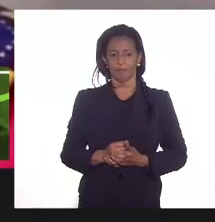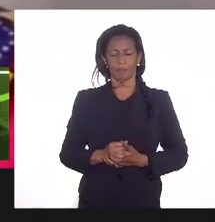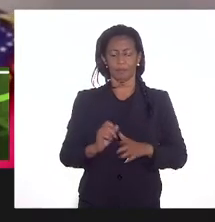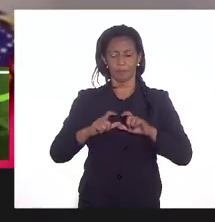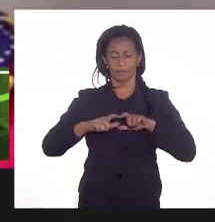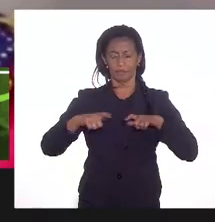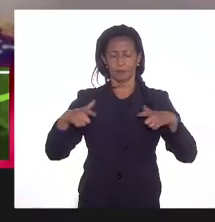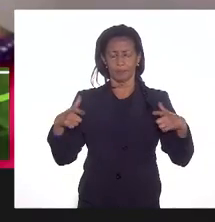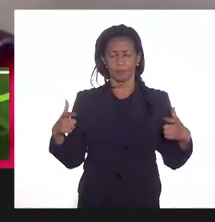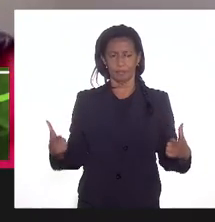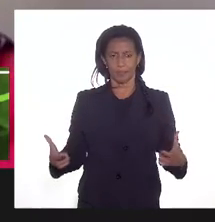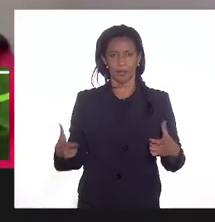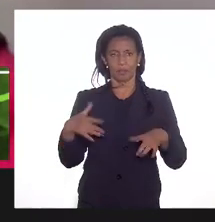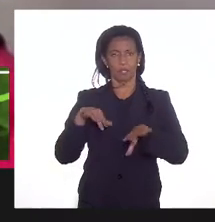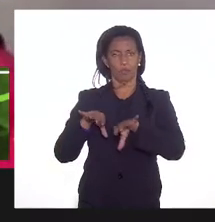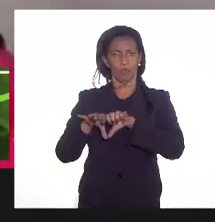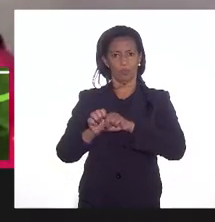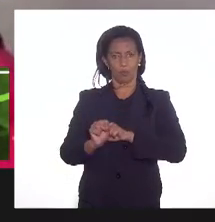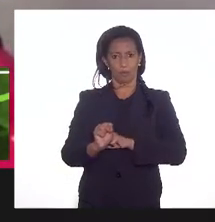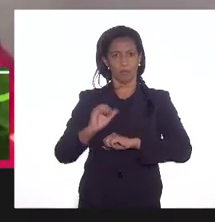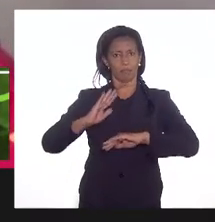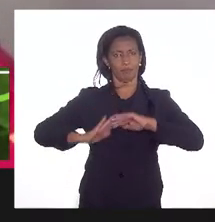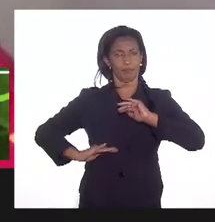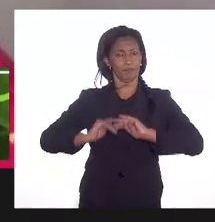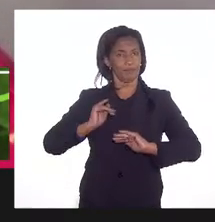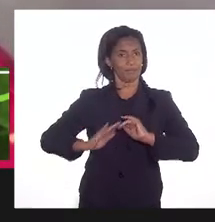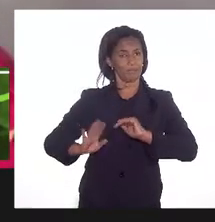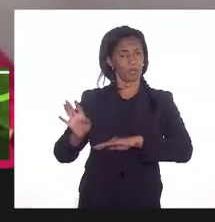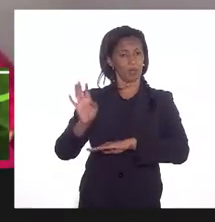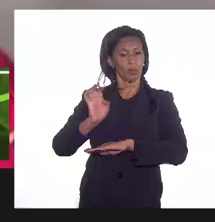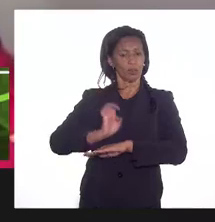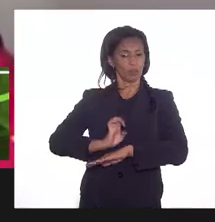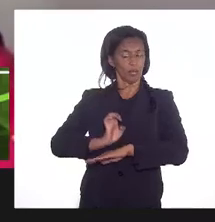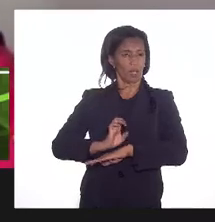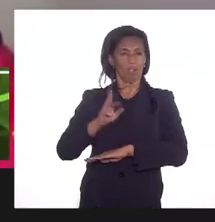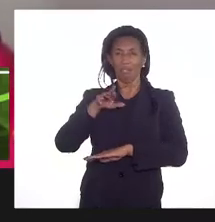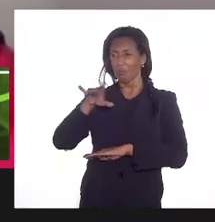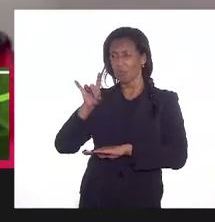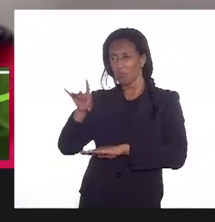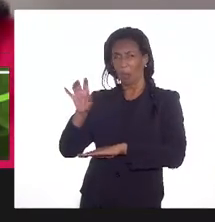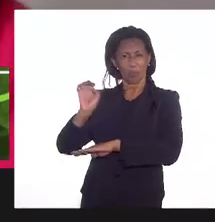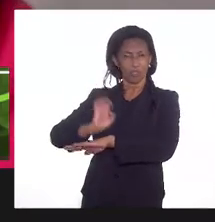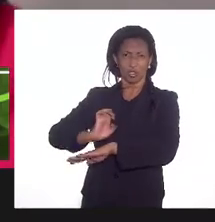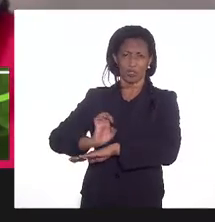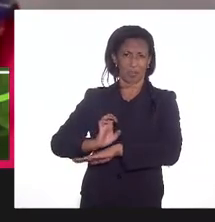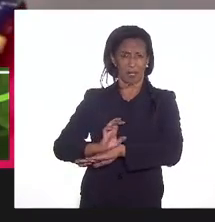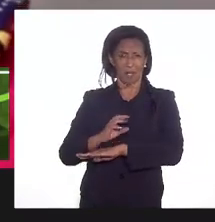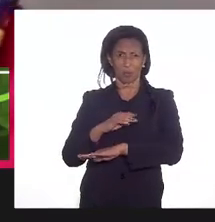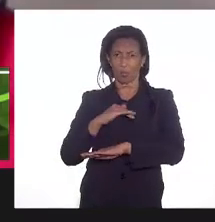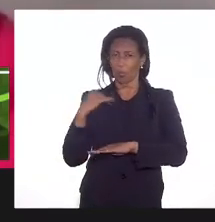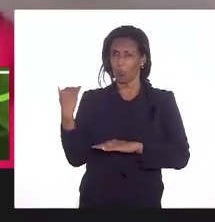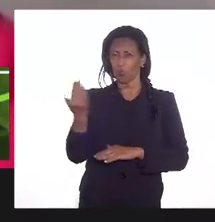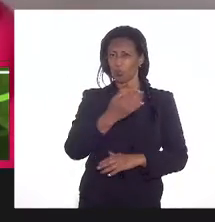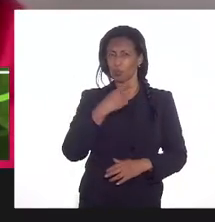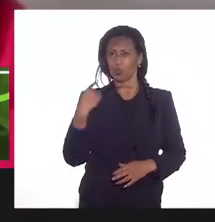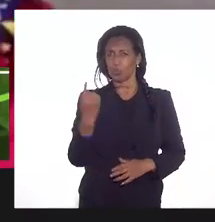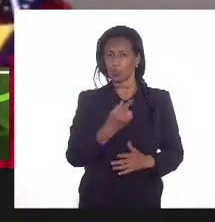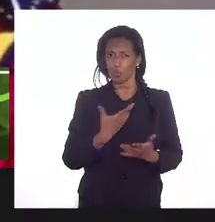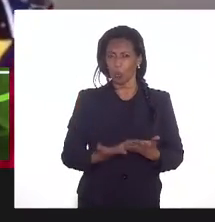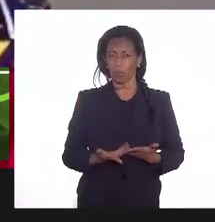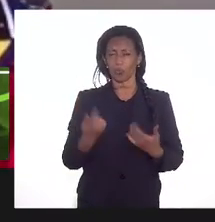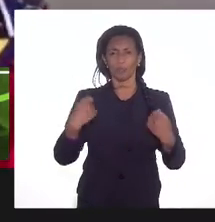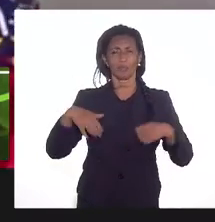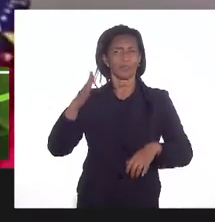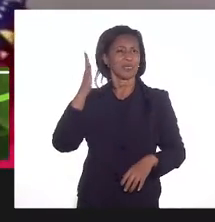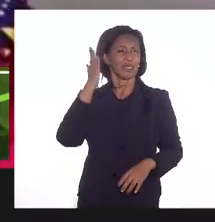ampliação da formação e a capacidade do Estado não apenas do Estado mas como um todo a gente capilarizar os